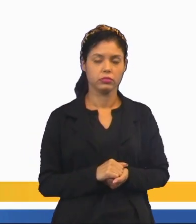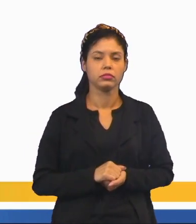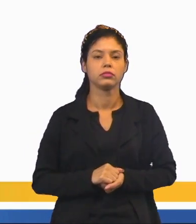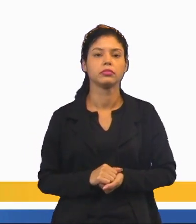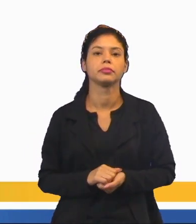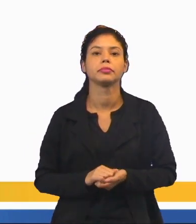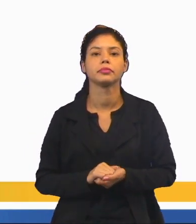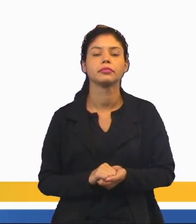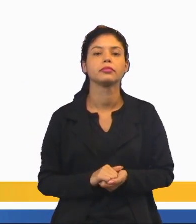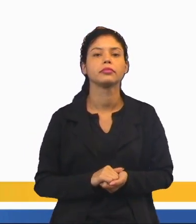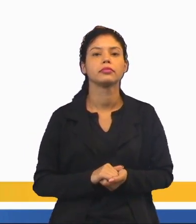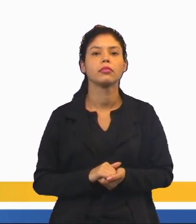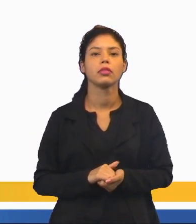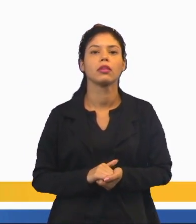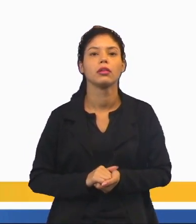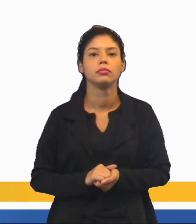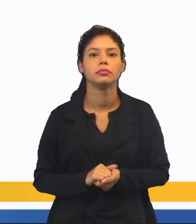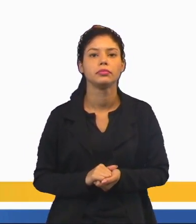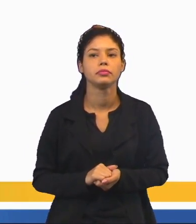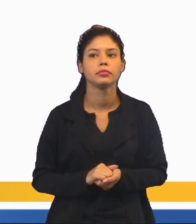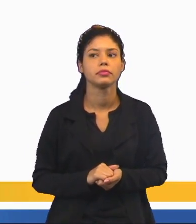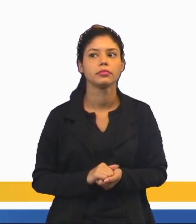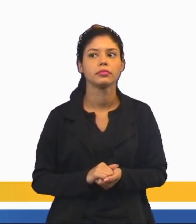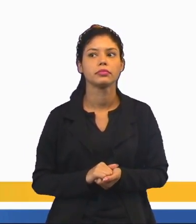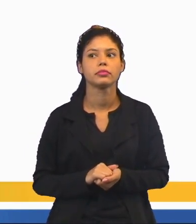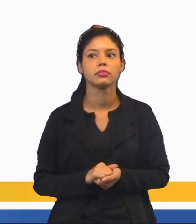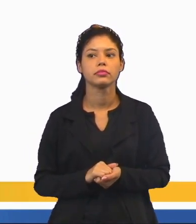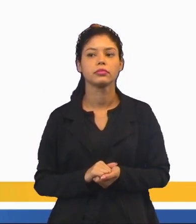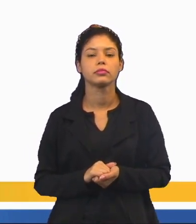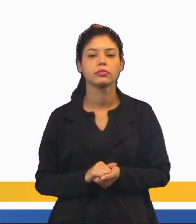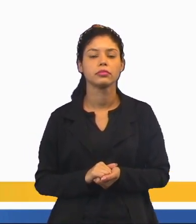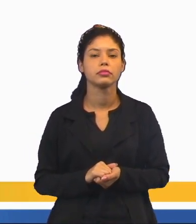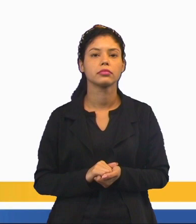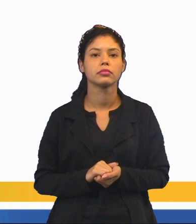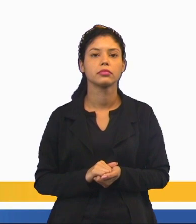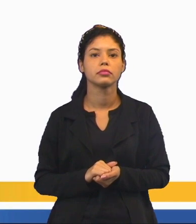aqui comigo, né? Aí nós temos aqui